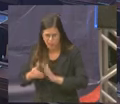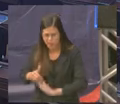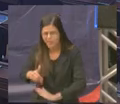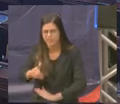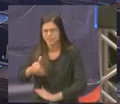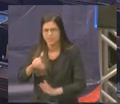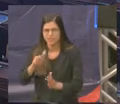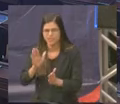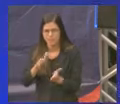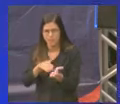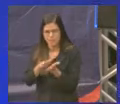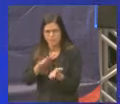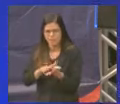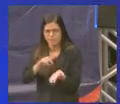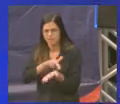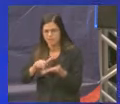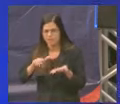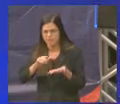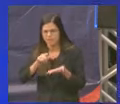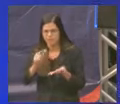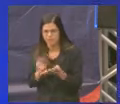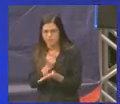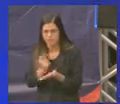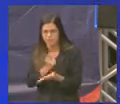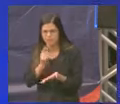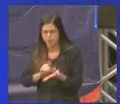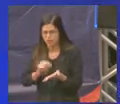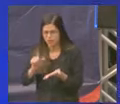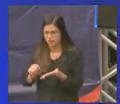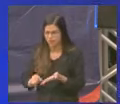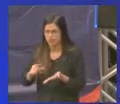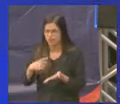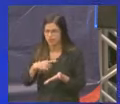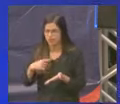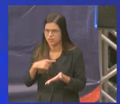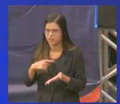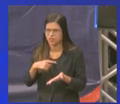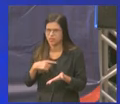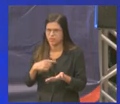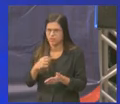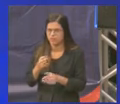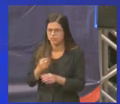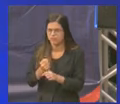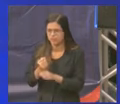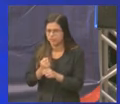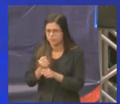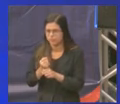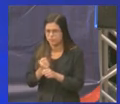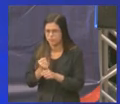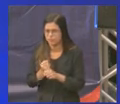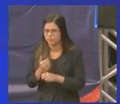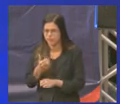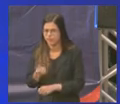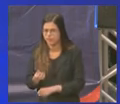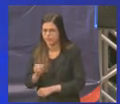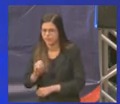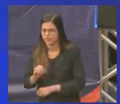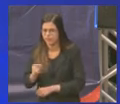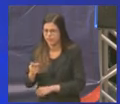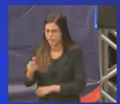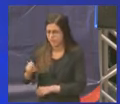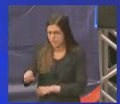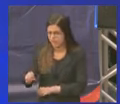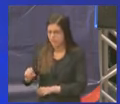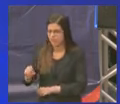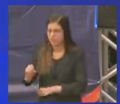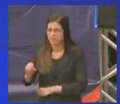livros e artigos, mostra que a gente deve ter um gargalo por volta das décadas de 2060 e 70, onde a população deve atingir um pico